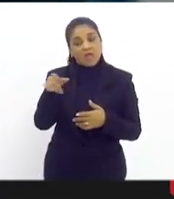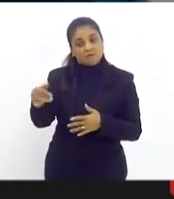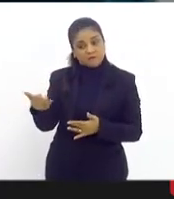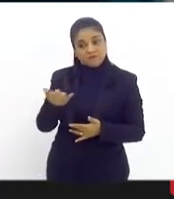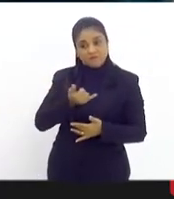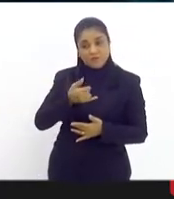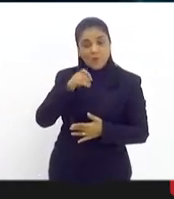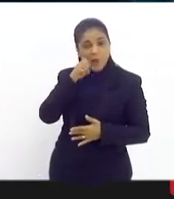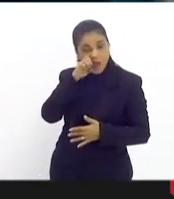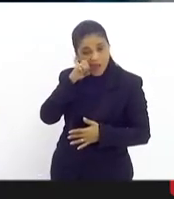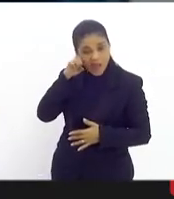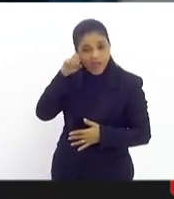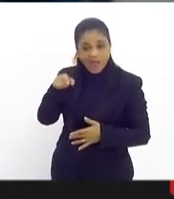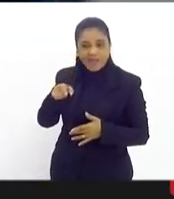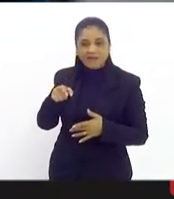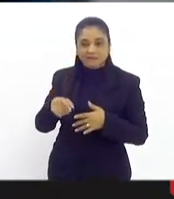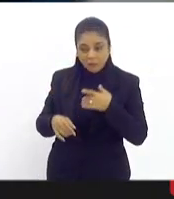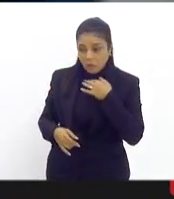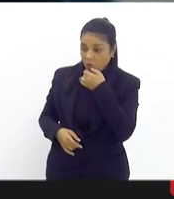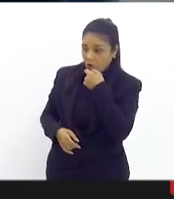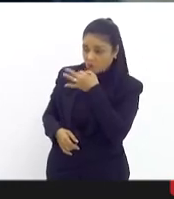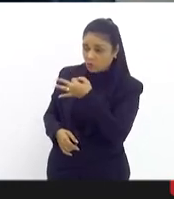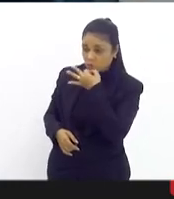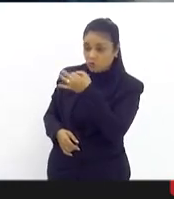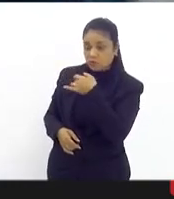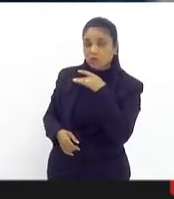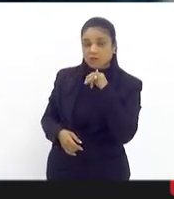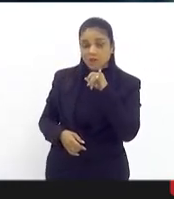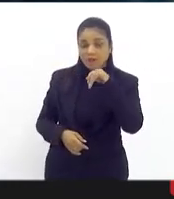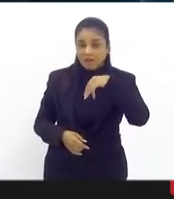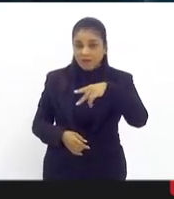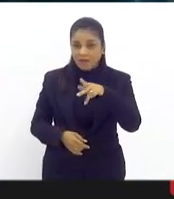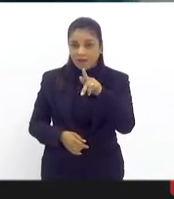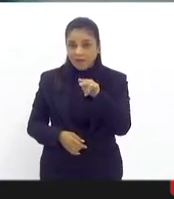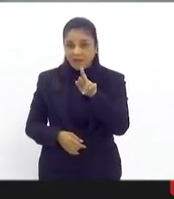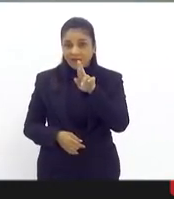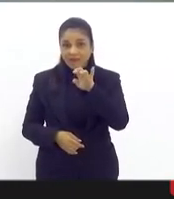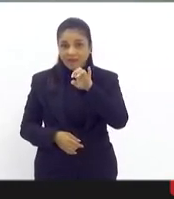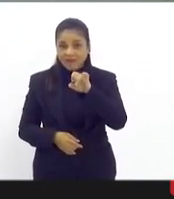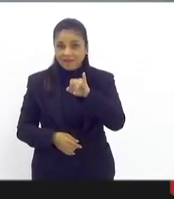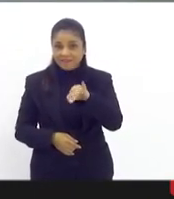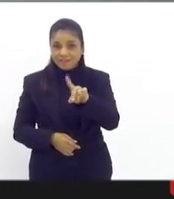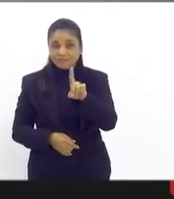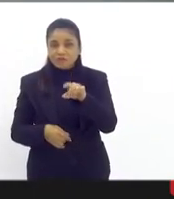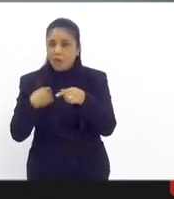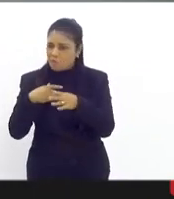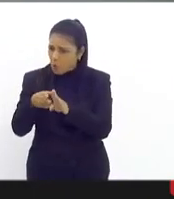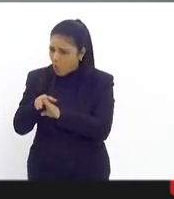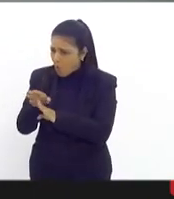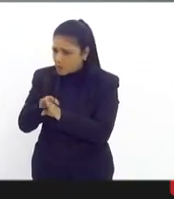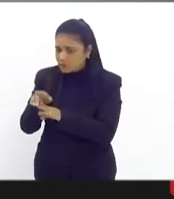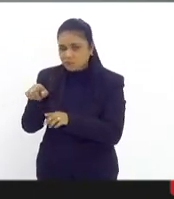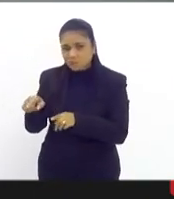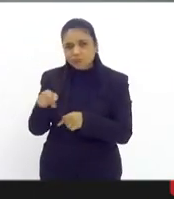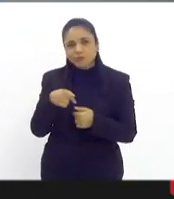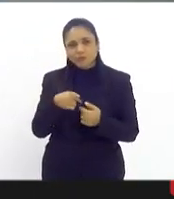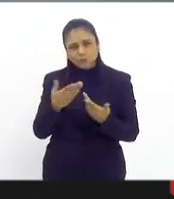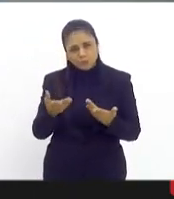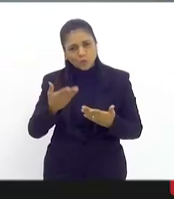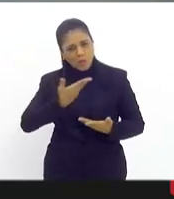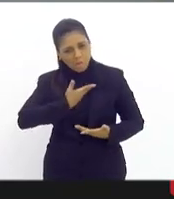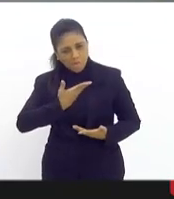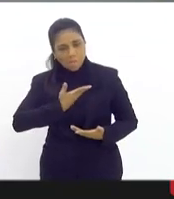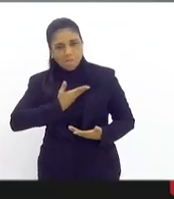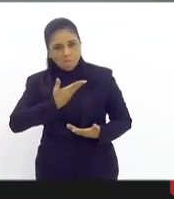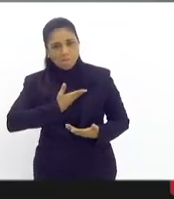sugeri para a Ingrid, para ouvi-la agora. Eu não sabia que ela tinha sido tua orientadora, minha grande companheira.